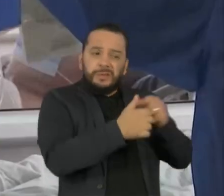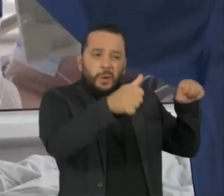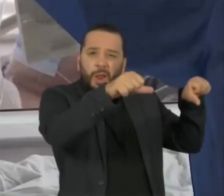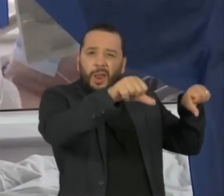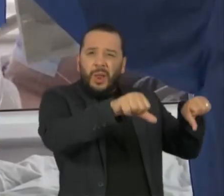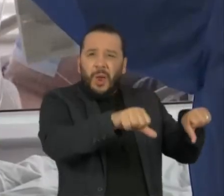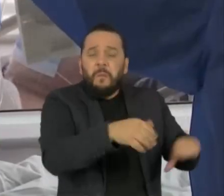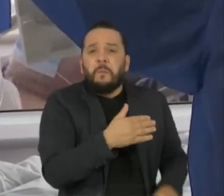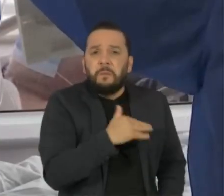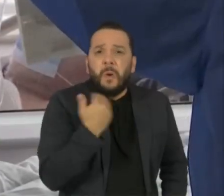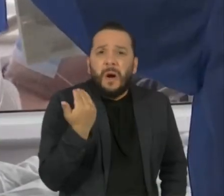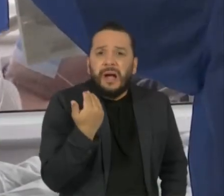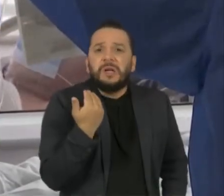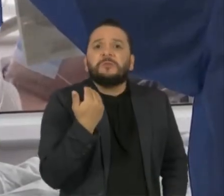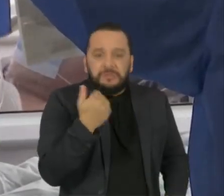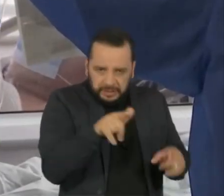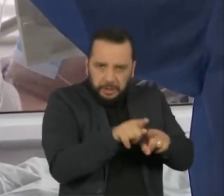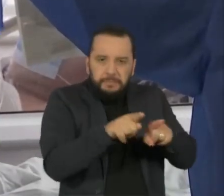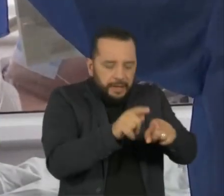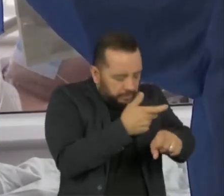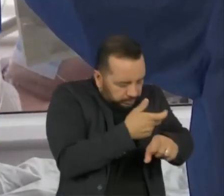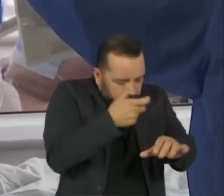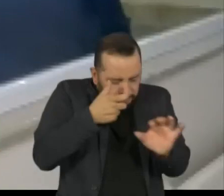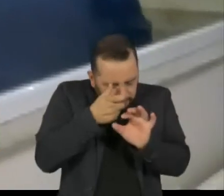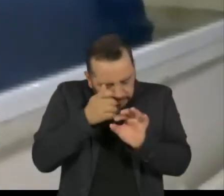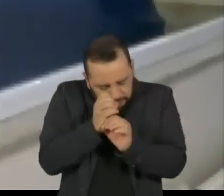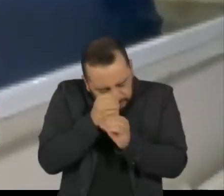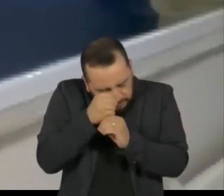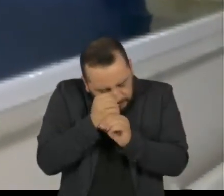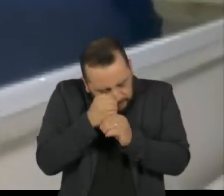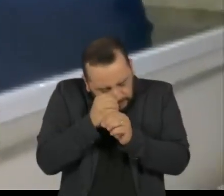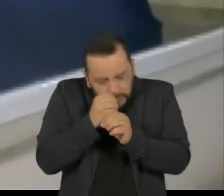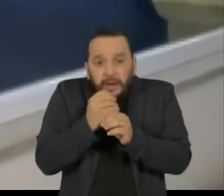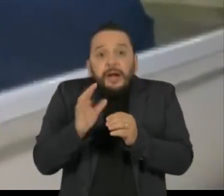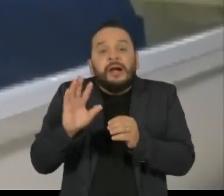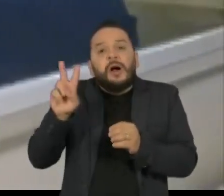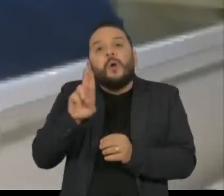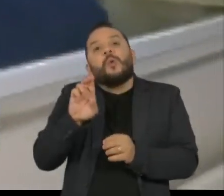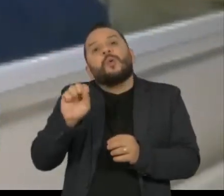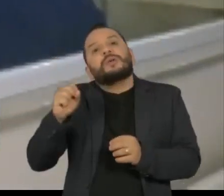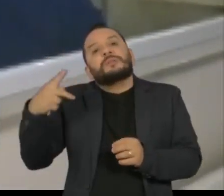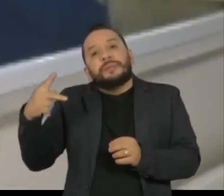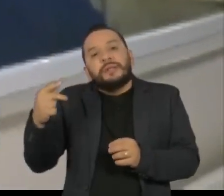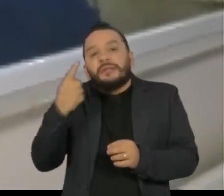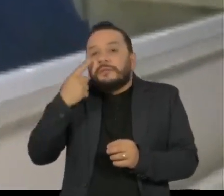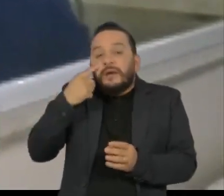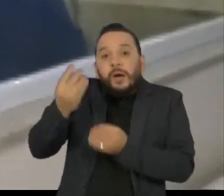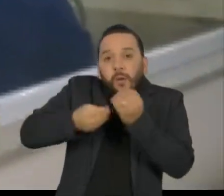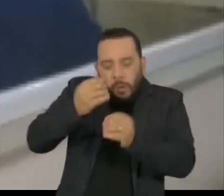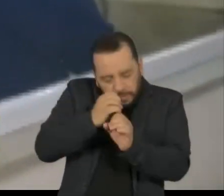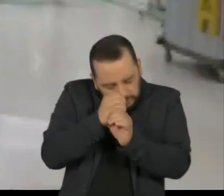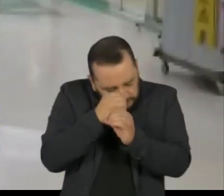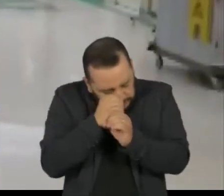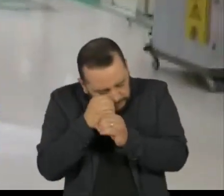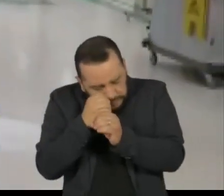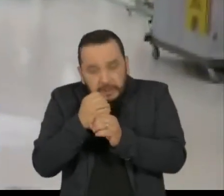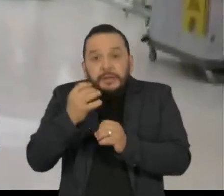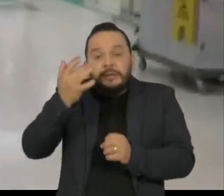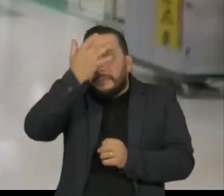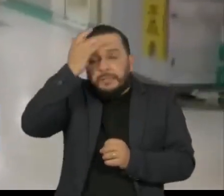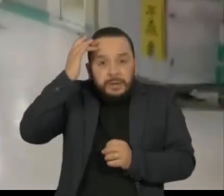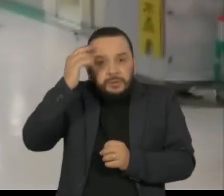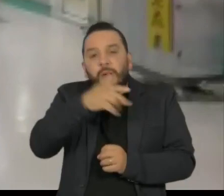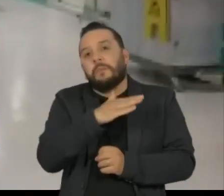morreram, será fornecida pela Faculdade de Medicina da USP, que realiza autópsia minimamente invasiva em pacientes que